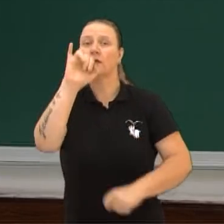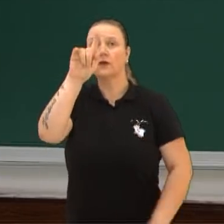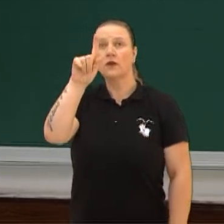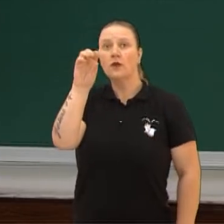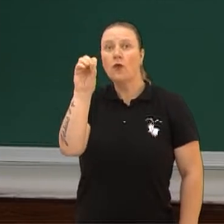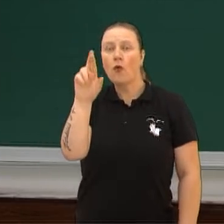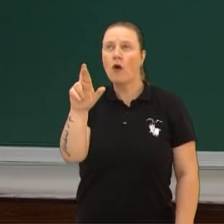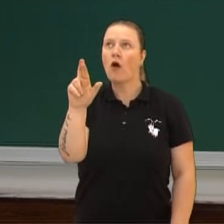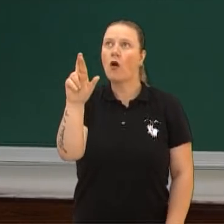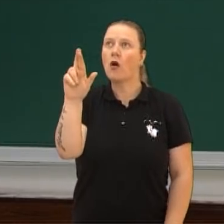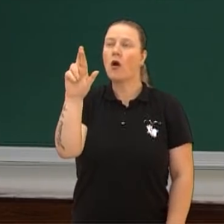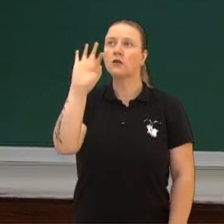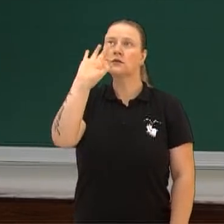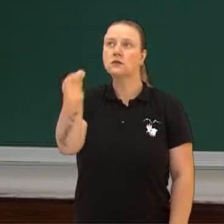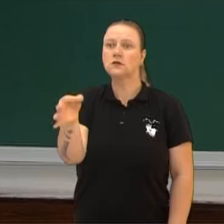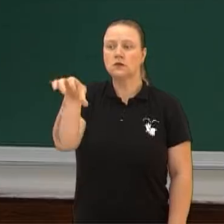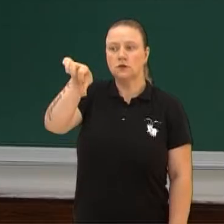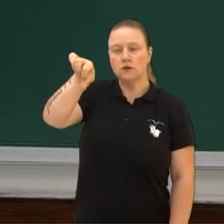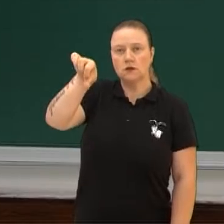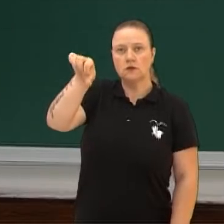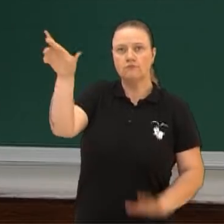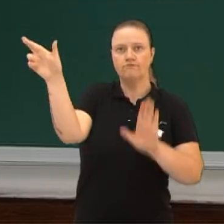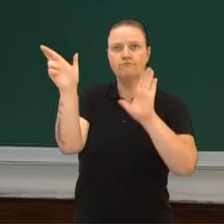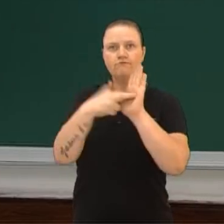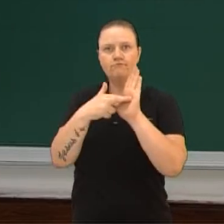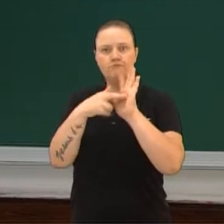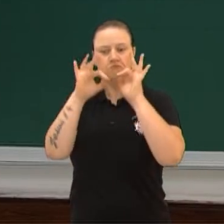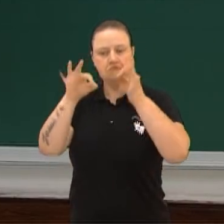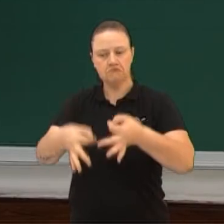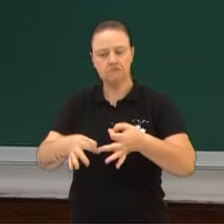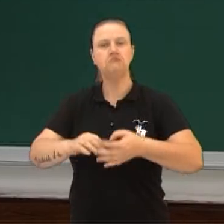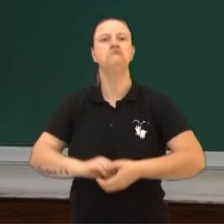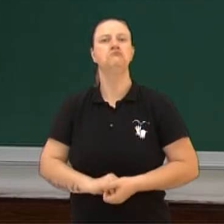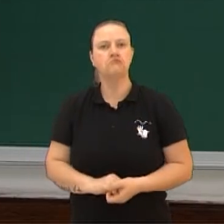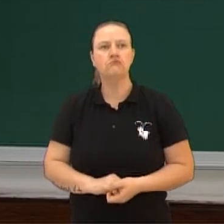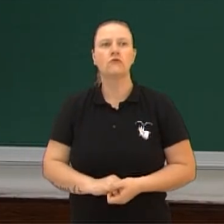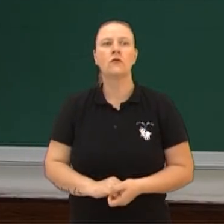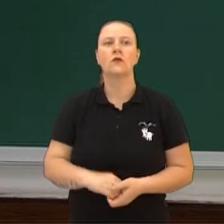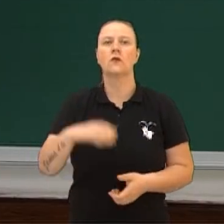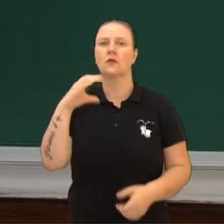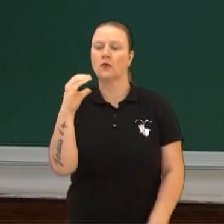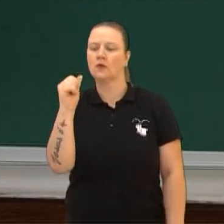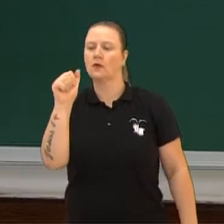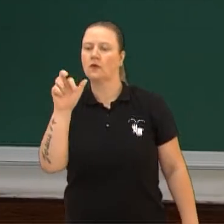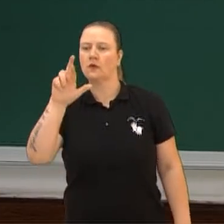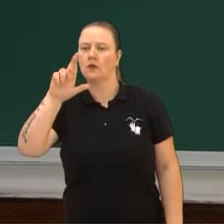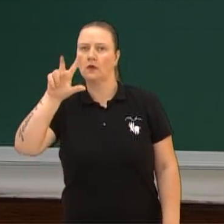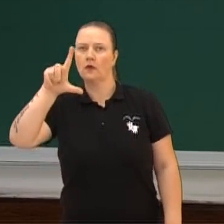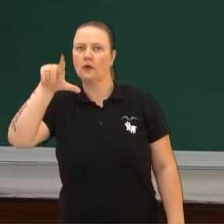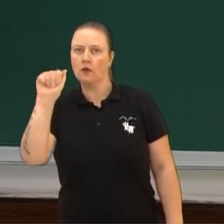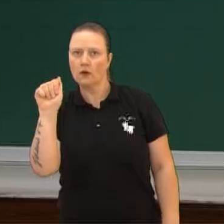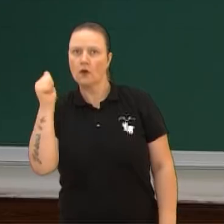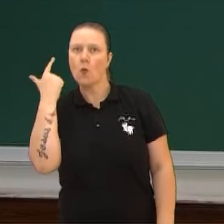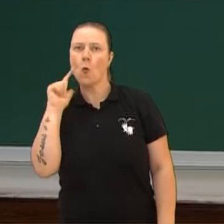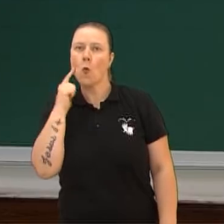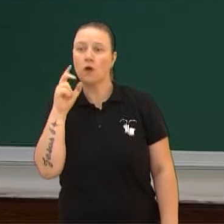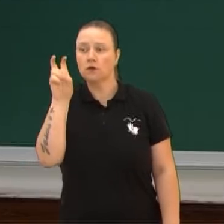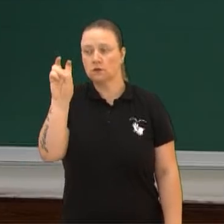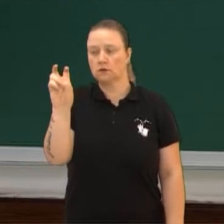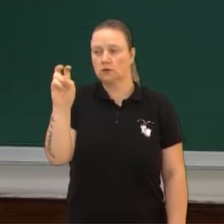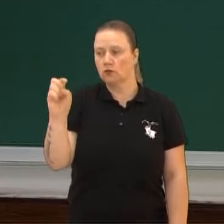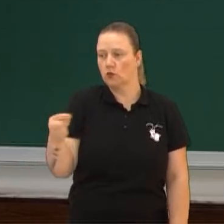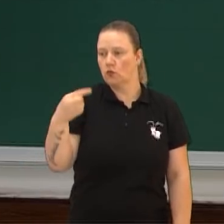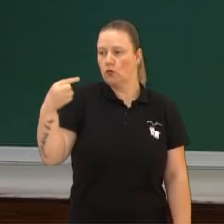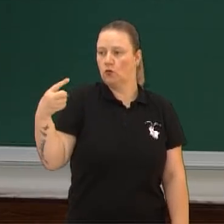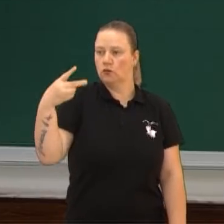ó, acertou 9, tá vendo? E a Carla acertou 5, então nós podemos visualizar por aqui, olha